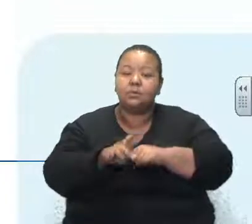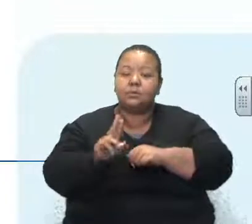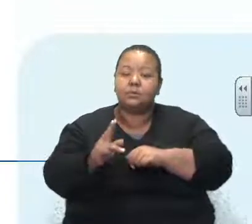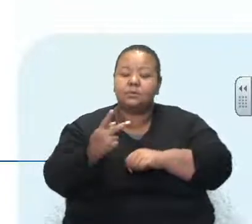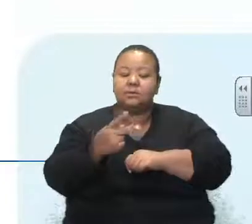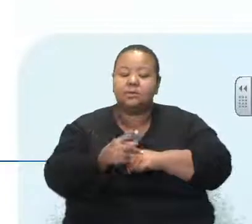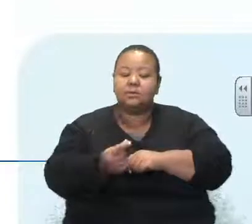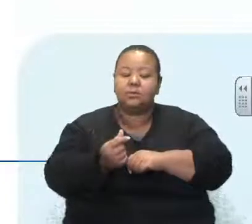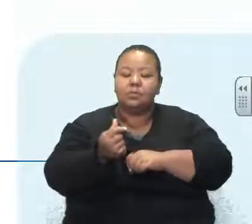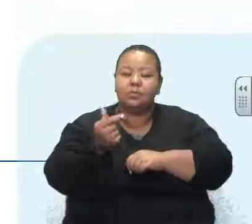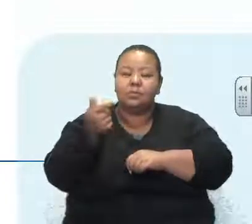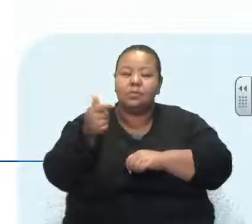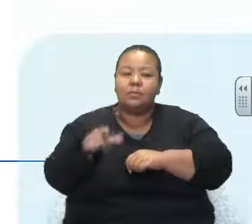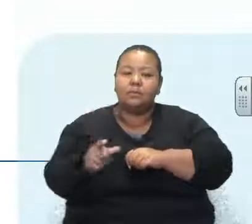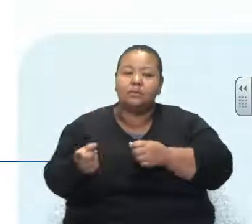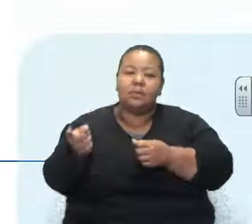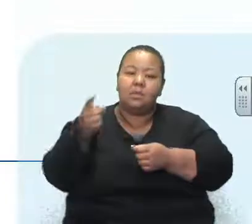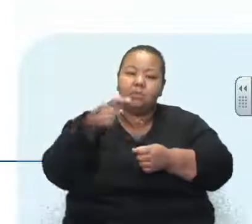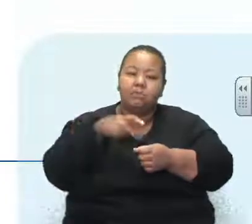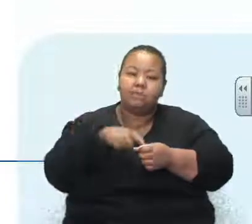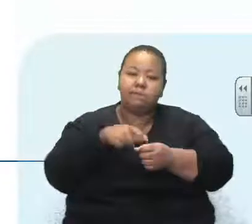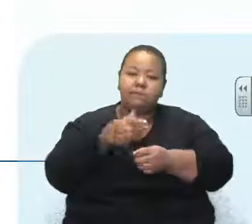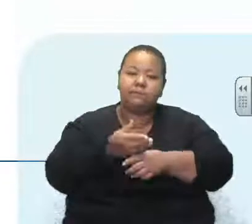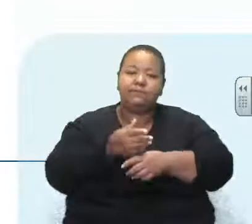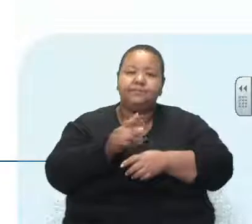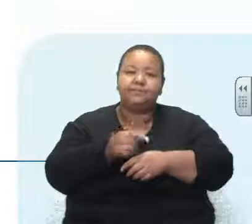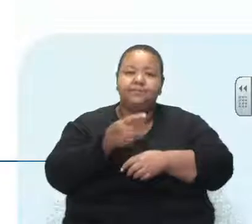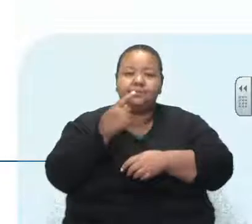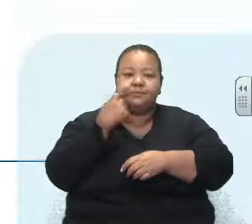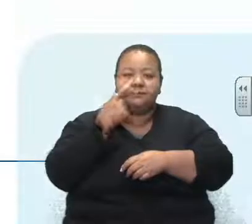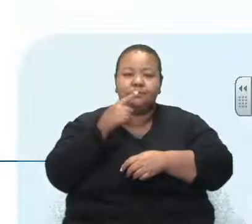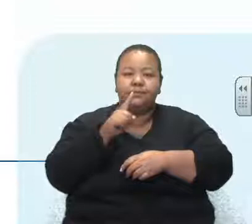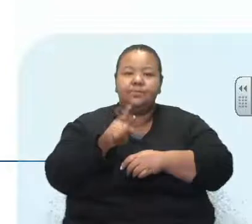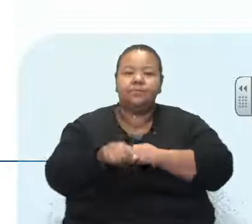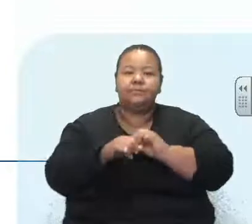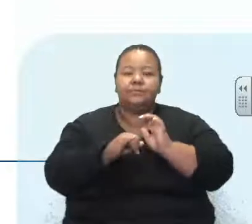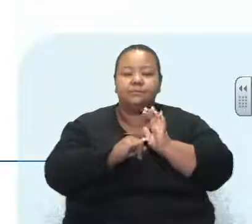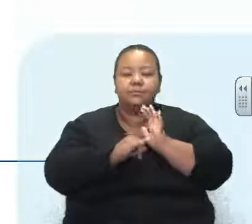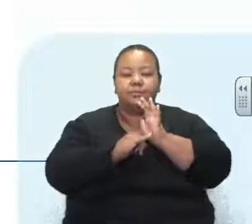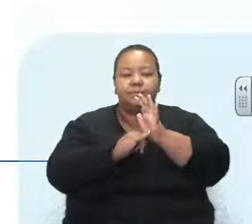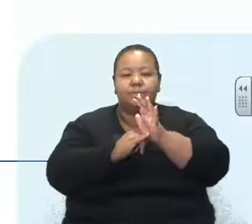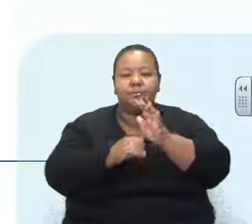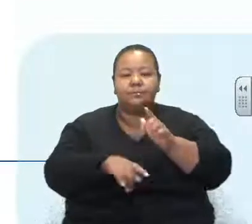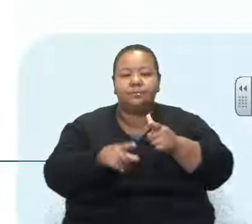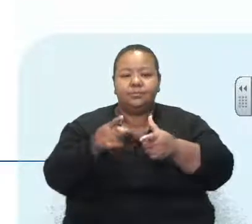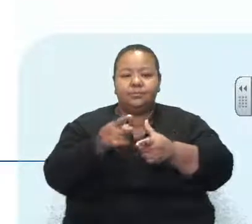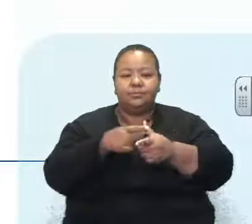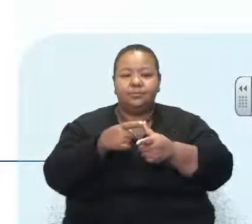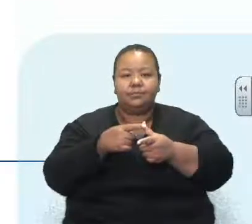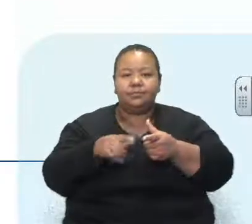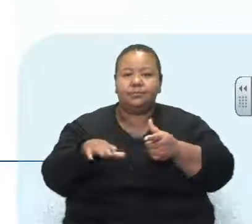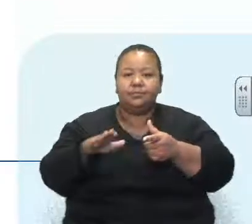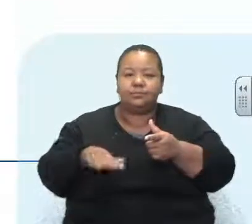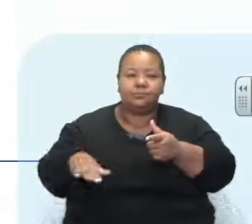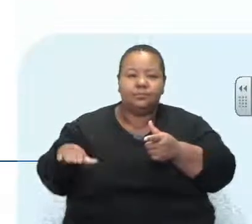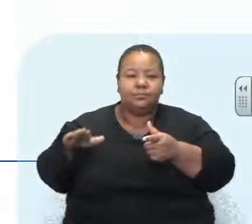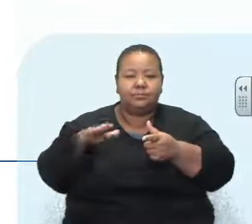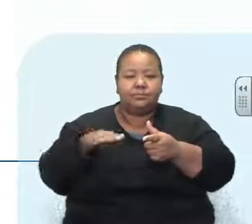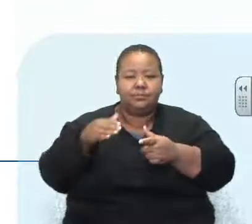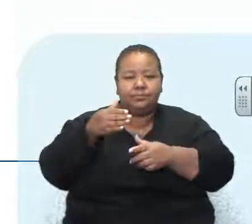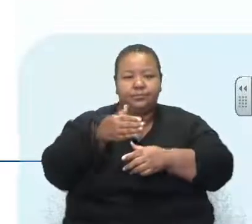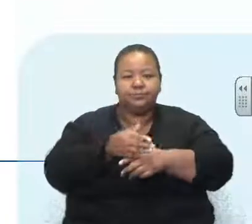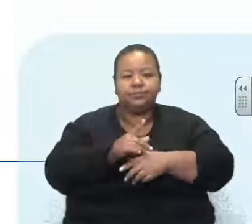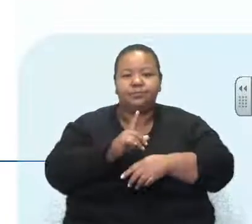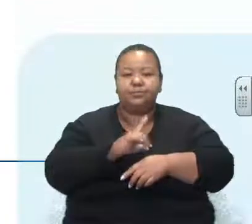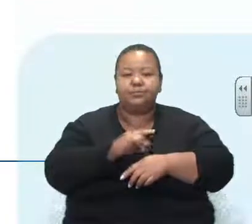ela gerar retorno, para gerar caixa. E aí eu tenho meus índices de endividamento geral, que é meus índices